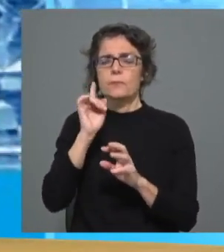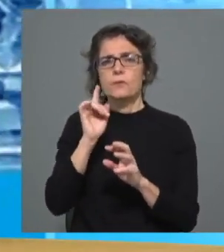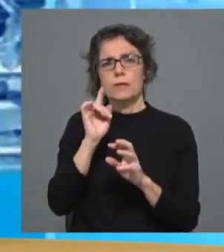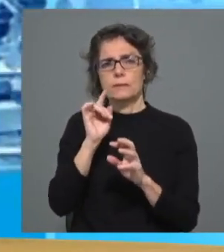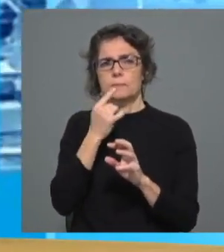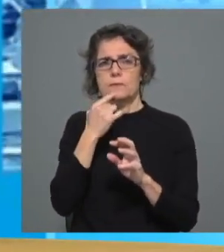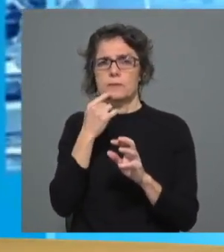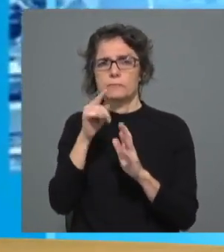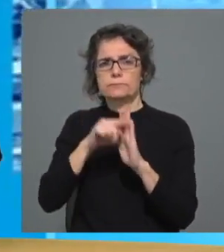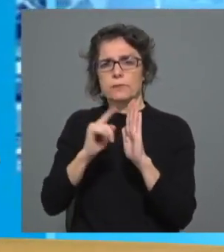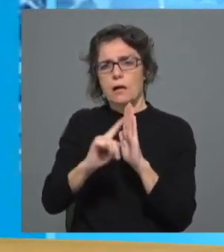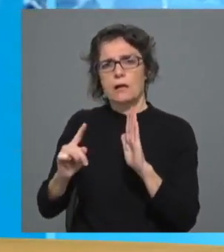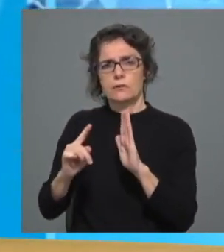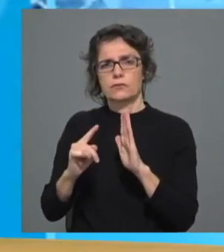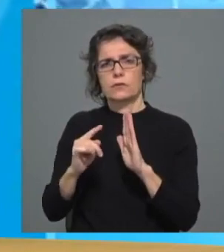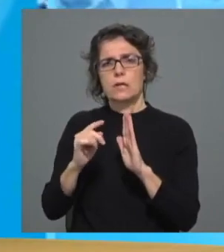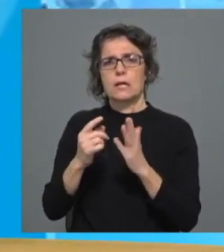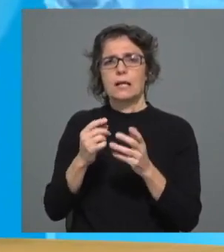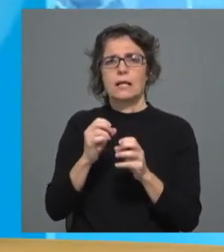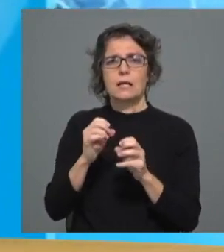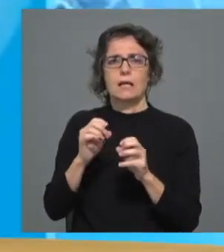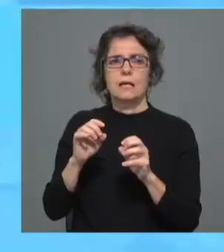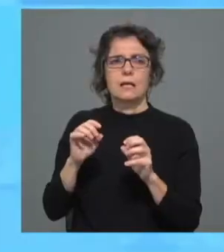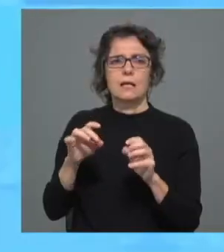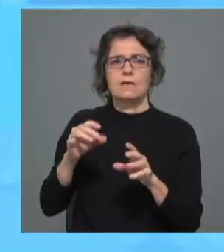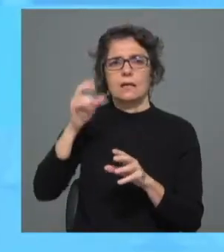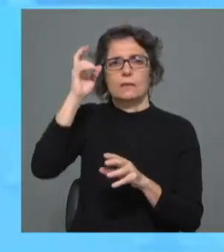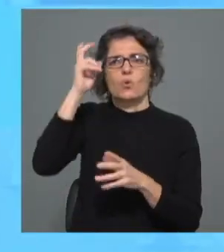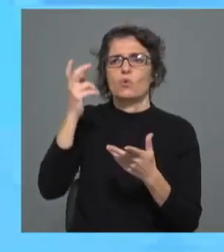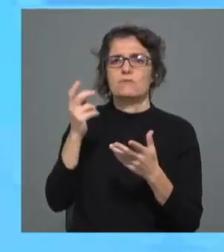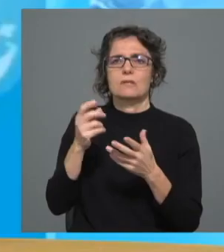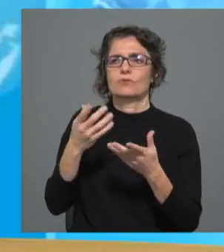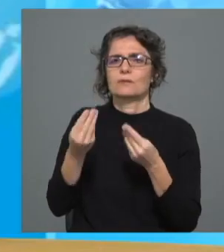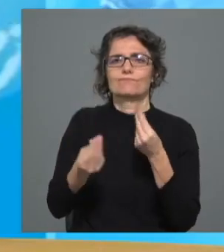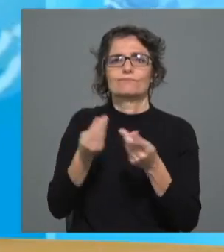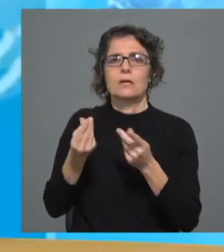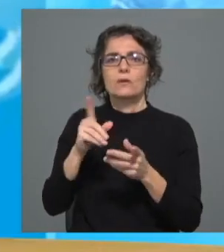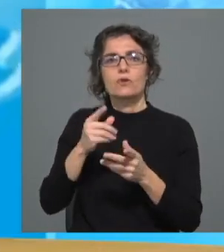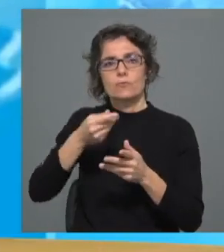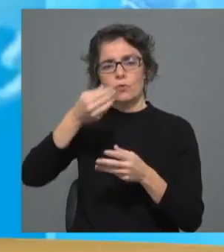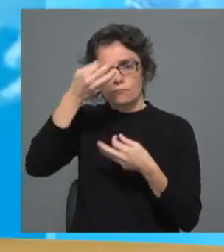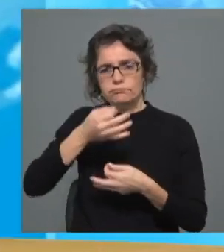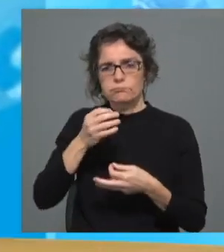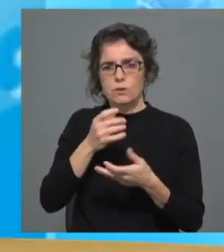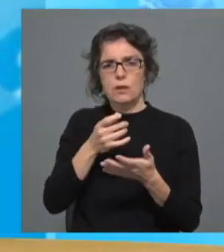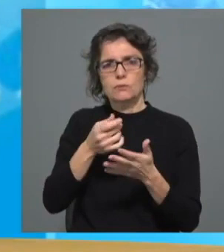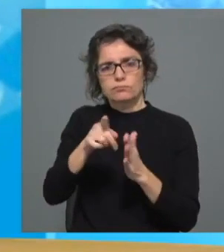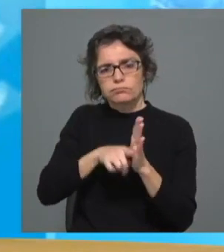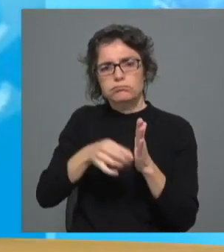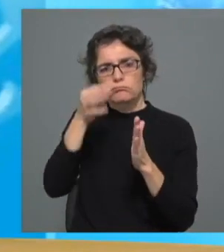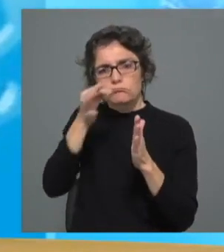conceitos vazios, muito vagos, onde cabe tudo e o seu contrário. Não, portanto, há implicações concretas e é em torno